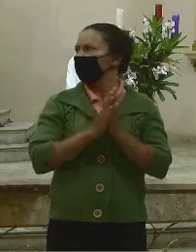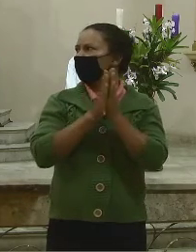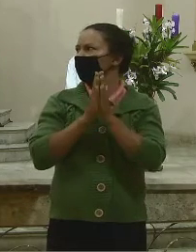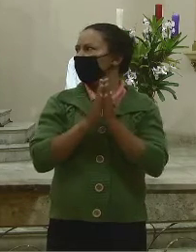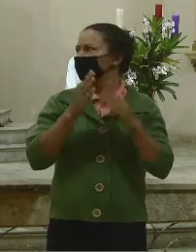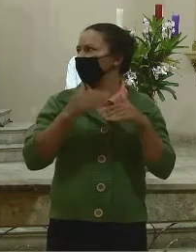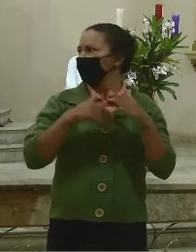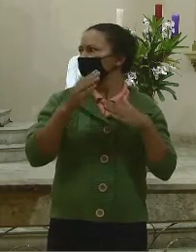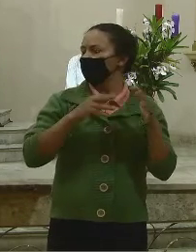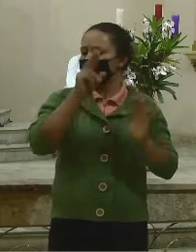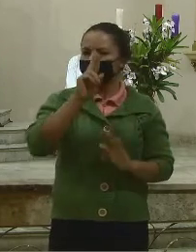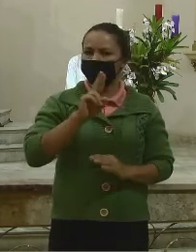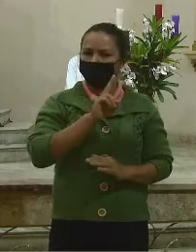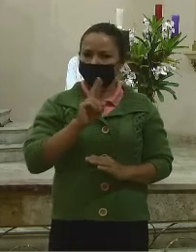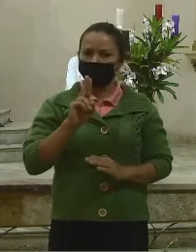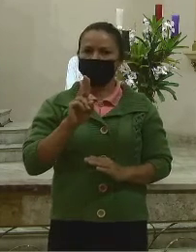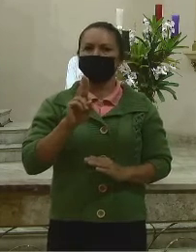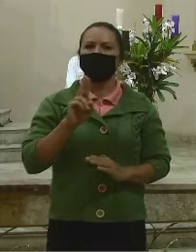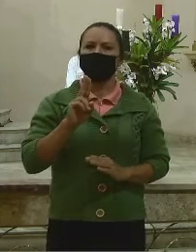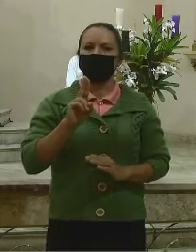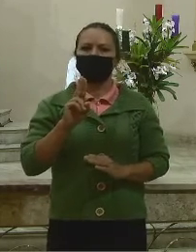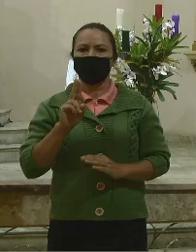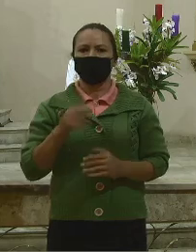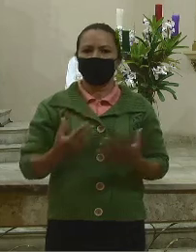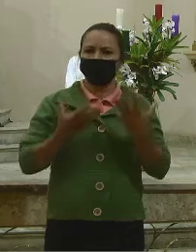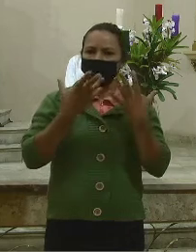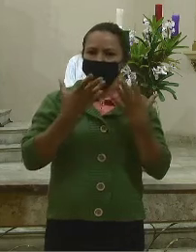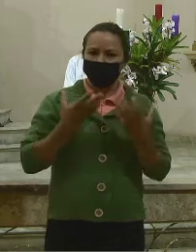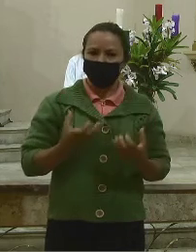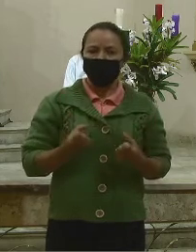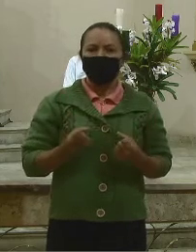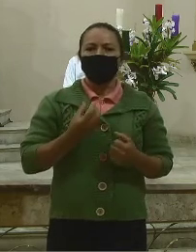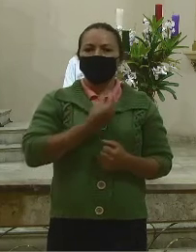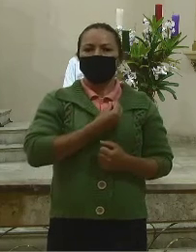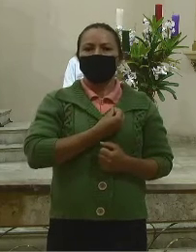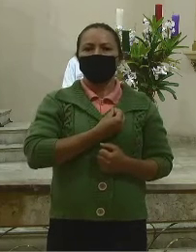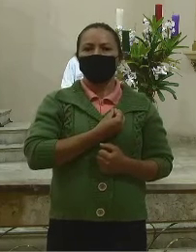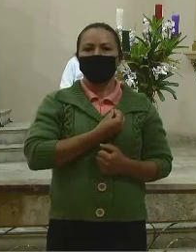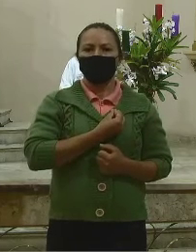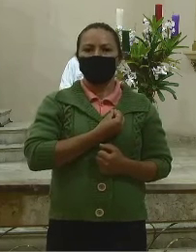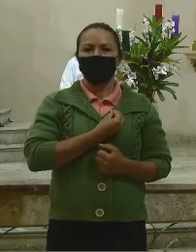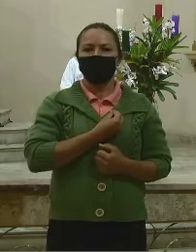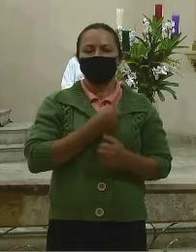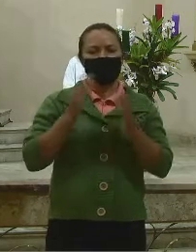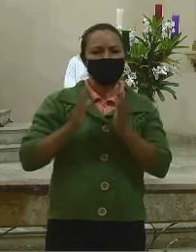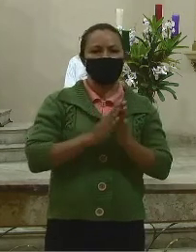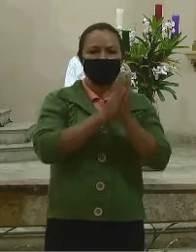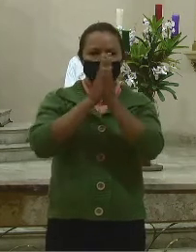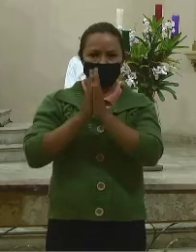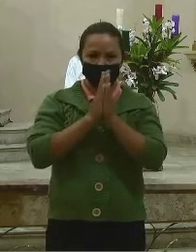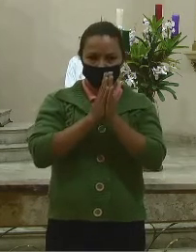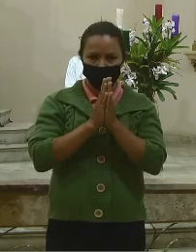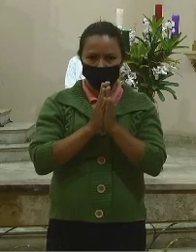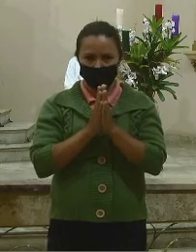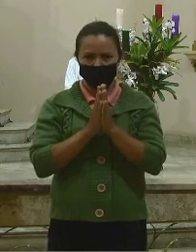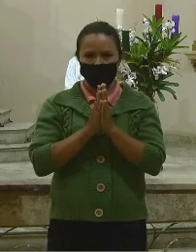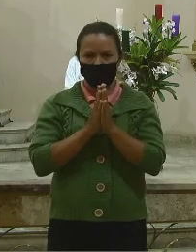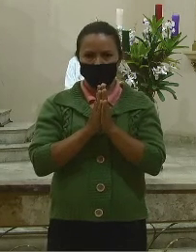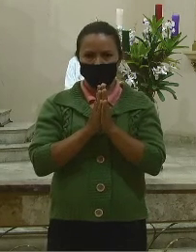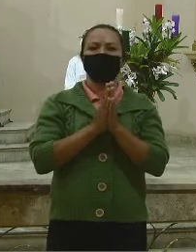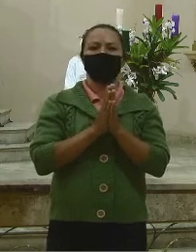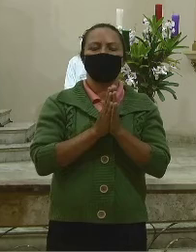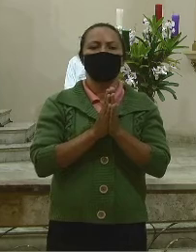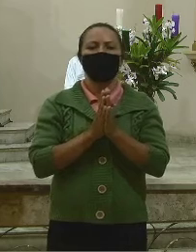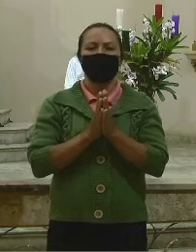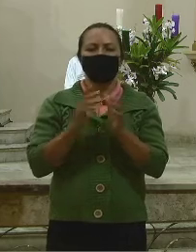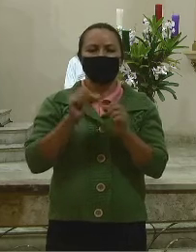Qualquer padre que se enriquece materialmente não consegue dar testemunho da sua vocação. O despojamento faz